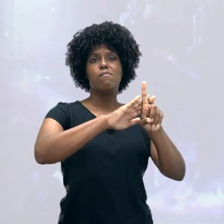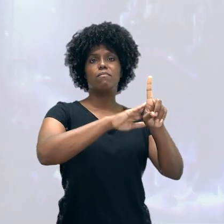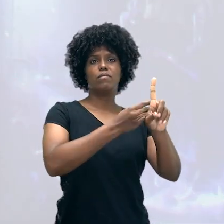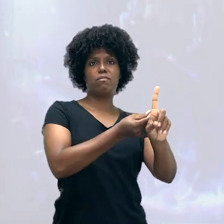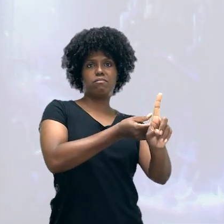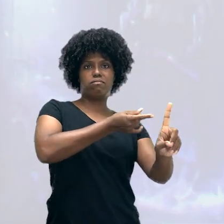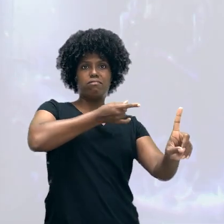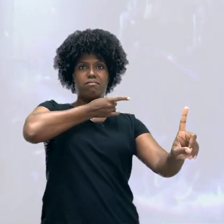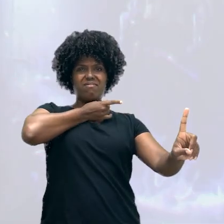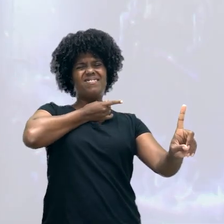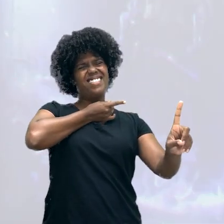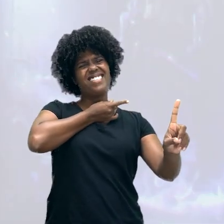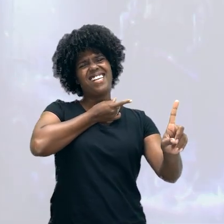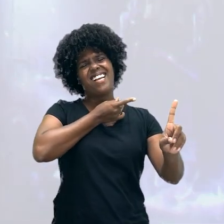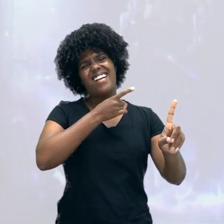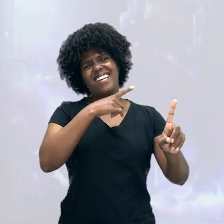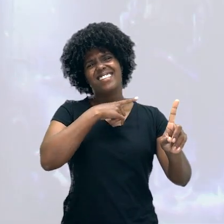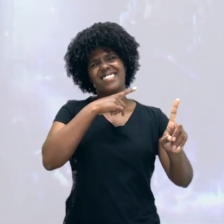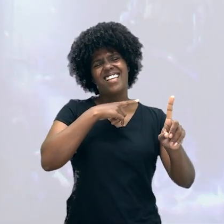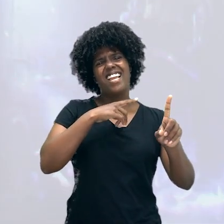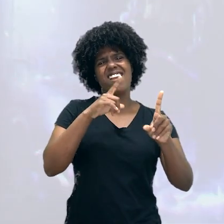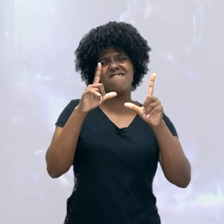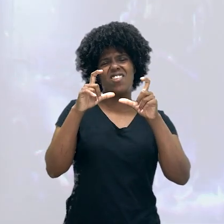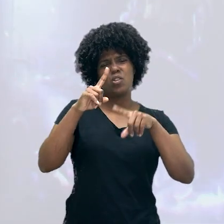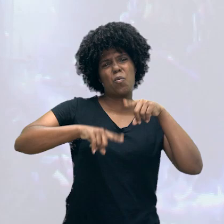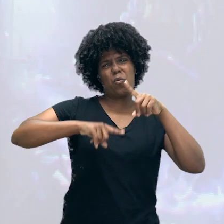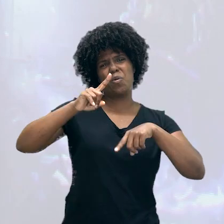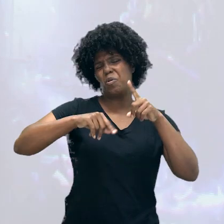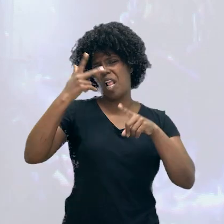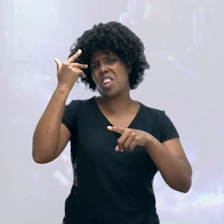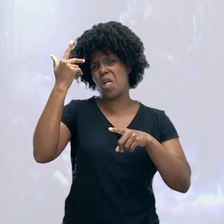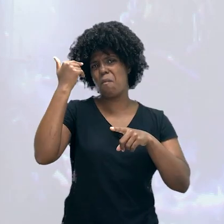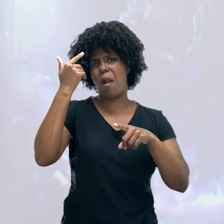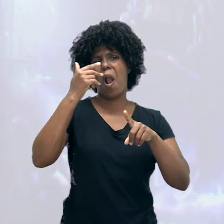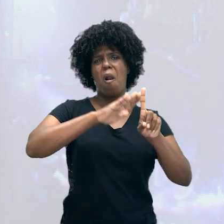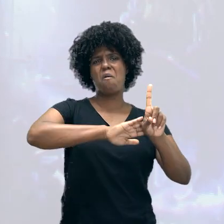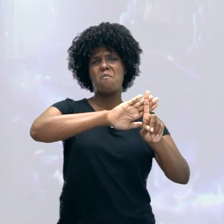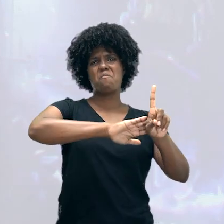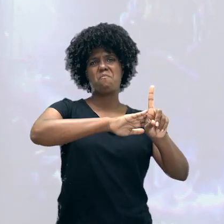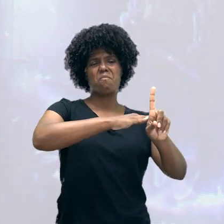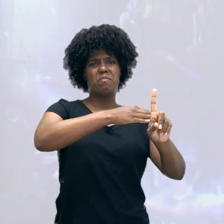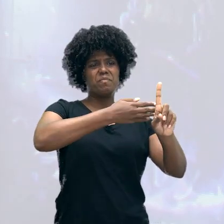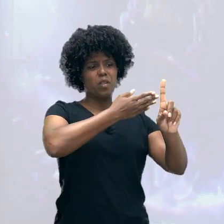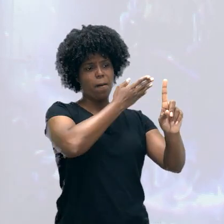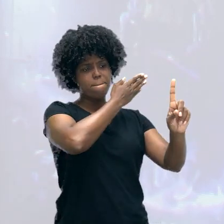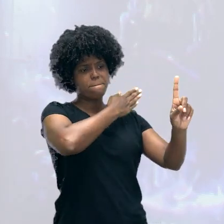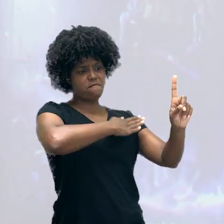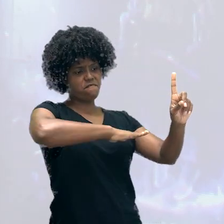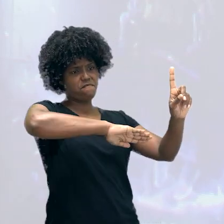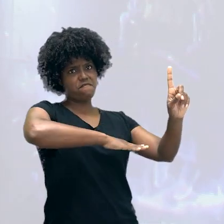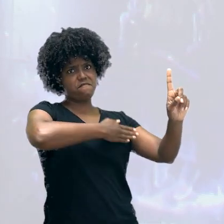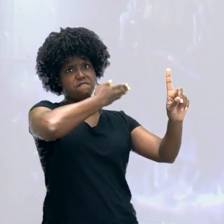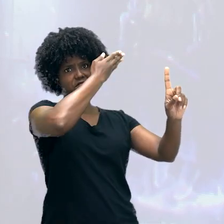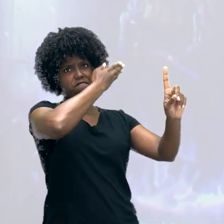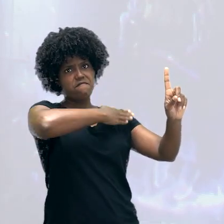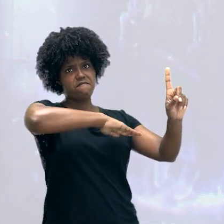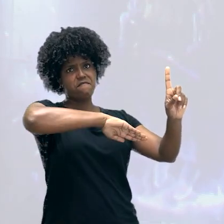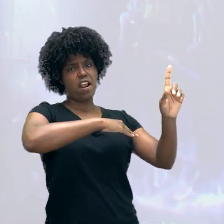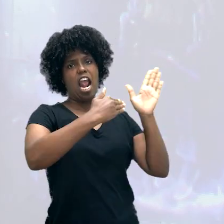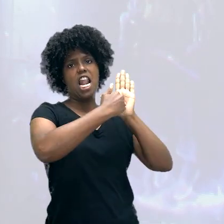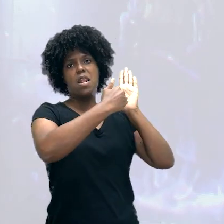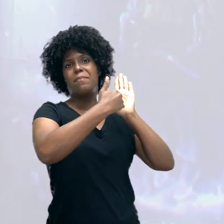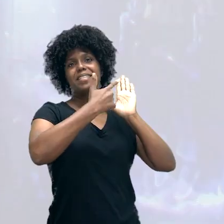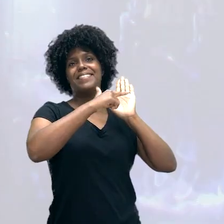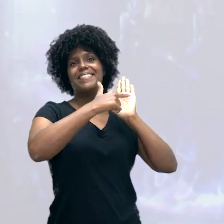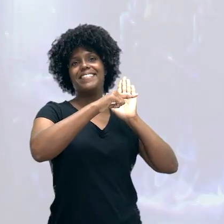tirar uma foto no fundo infinito, que a gente viu fazendo isso na foto de produto, que a gente faz esse fundo que não tem